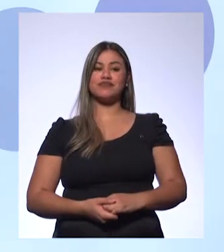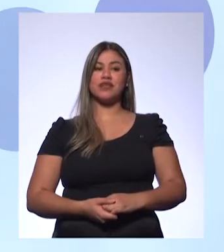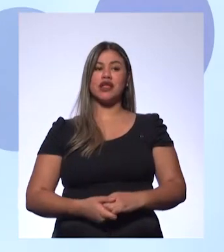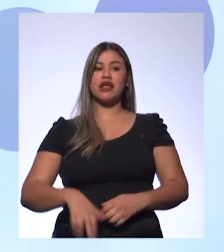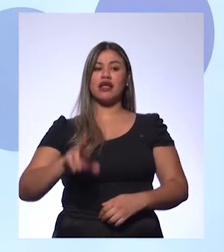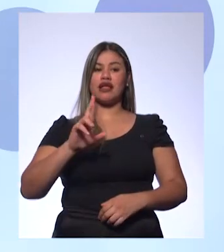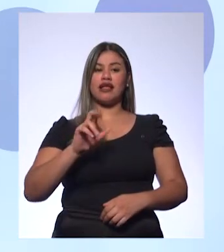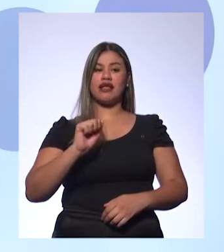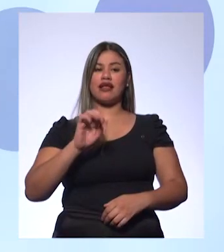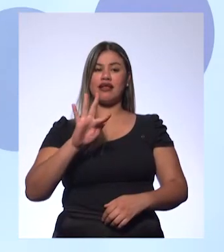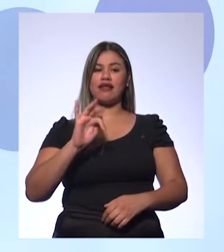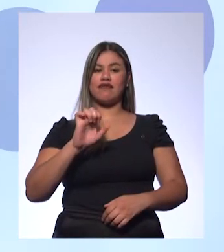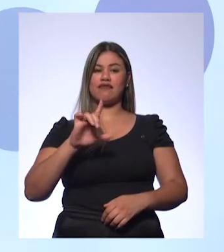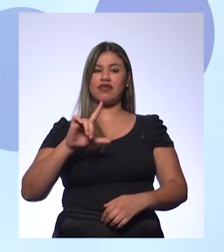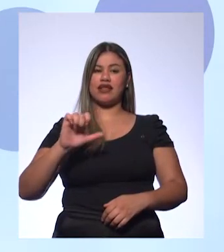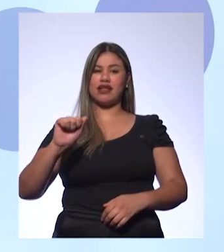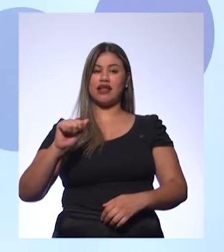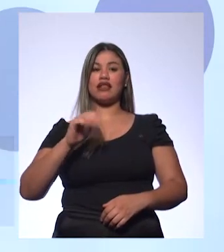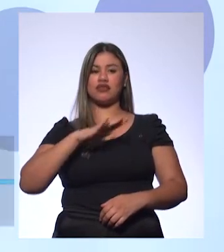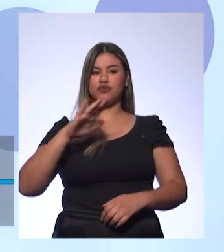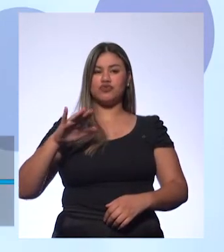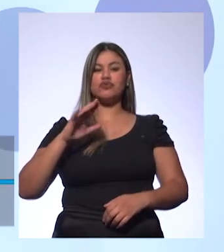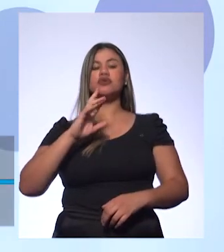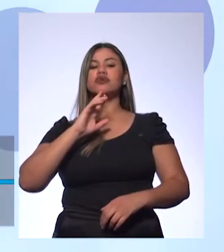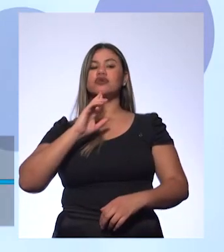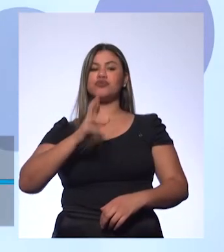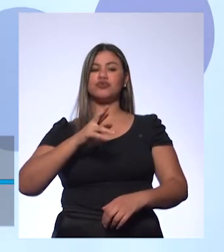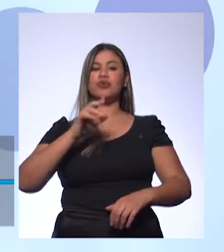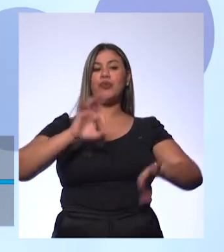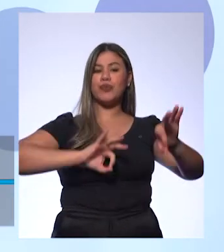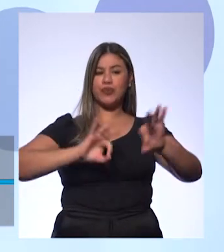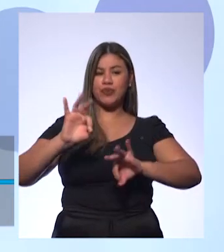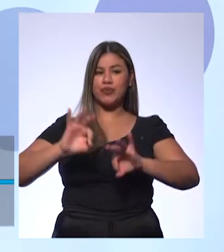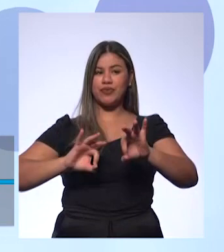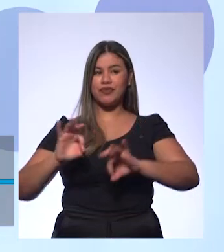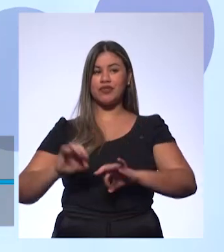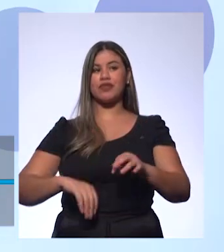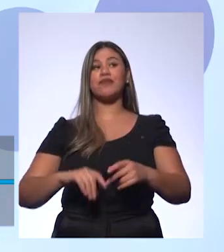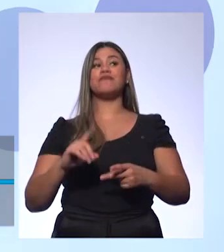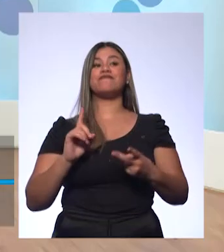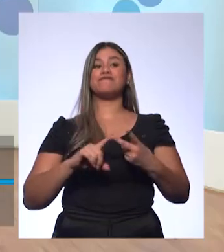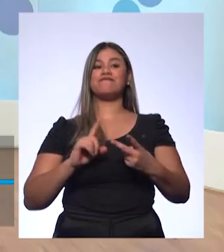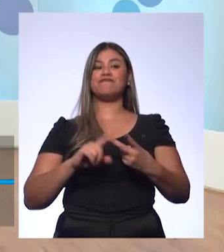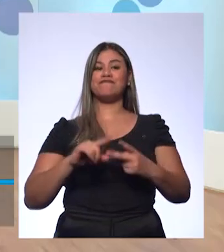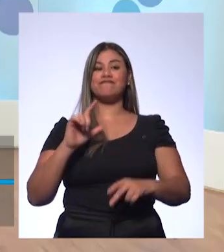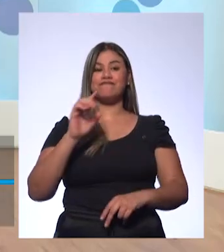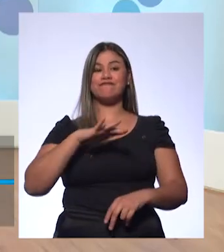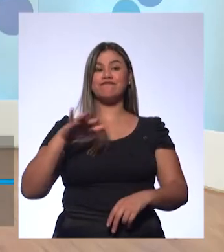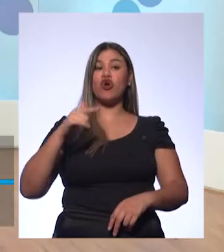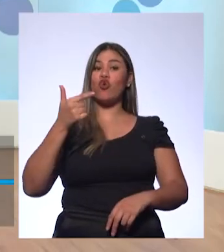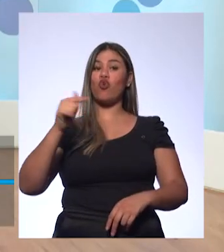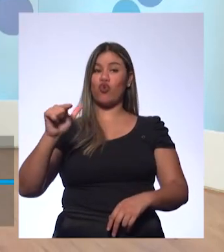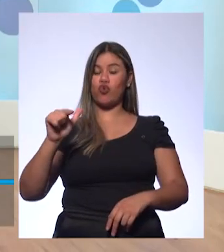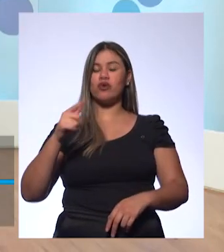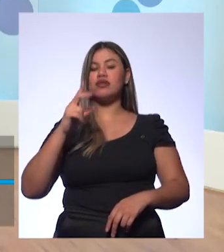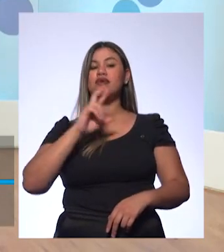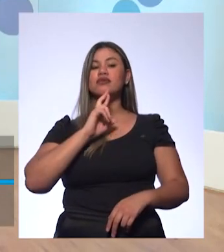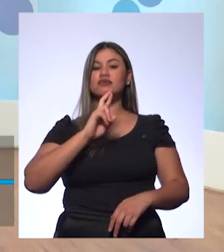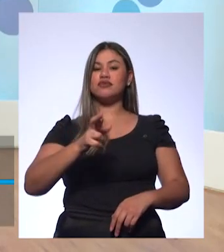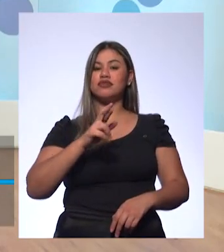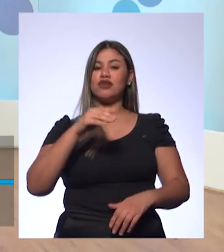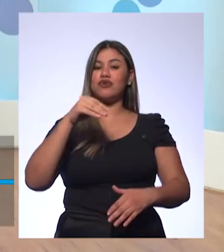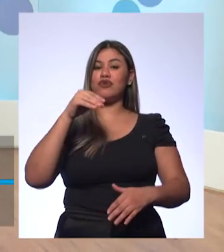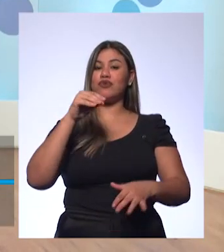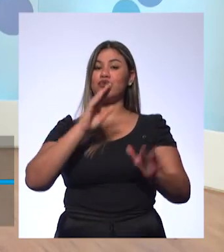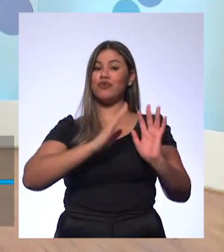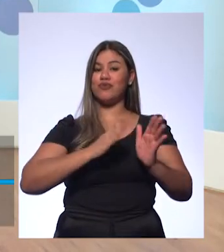falou planejamento, né, aluna. E tem uma outra aluna, que é a Verônica, que falou falta de organização. Olha só, então aí nós encontramos